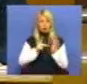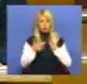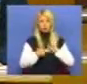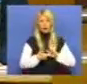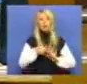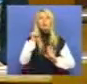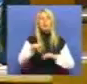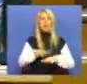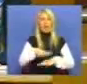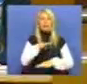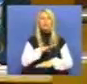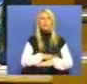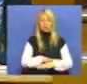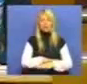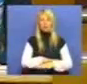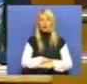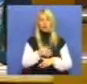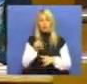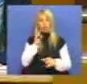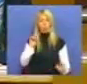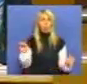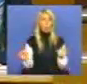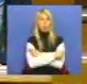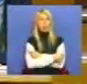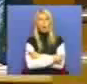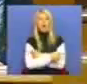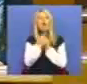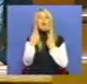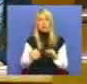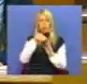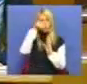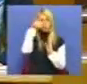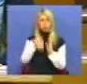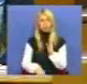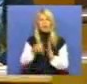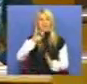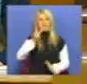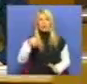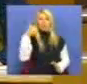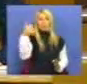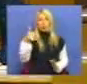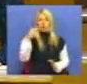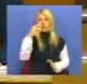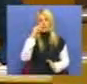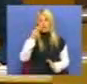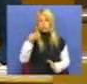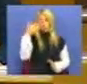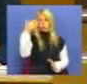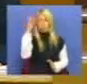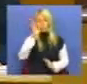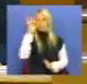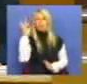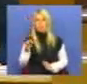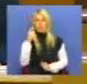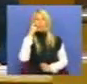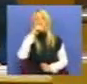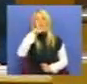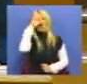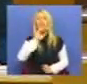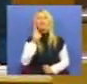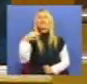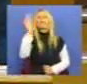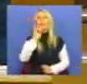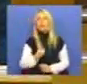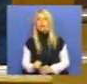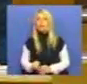e dos administrativos foi no sentido inverso. Teve uma quebra entre 0,2% e 3,1%. Para quem governa o